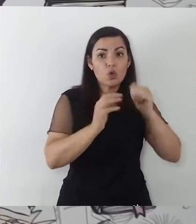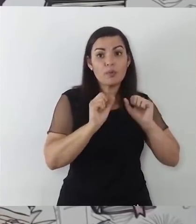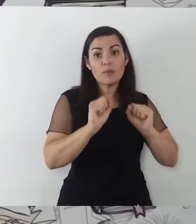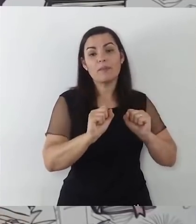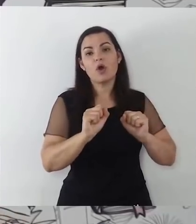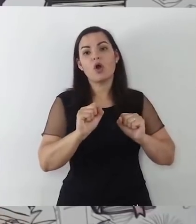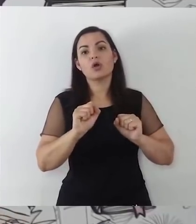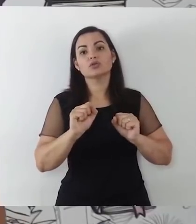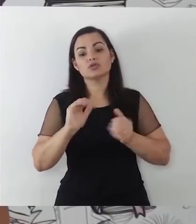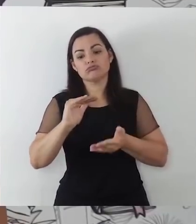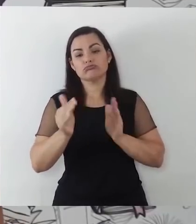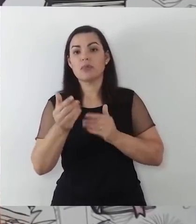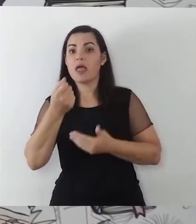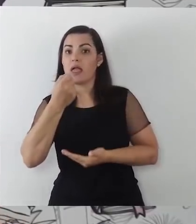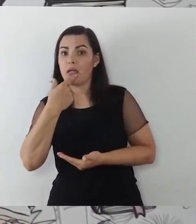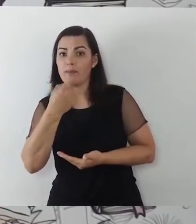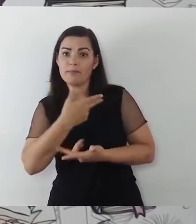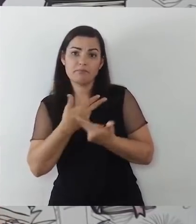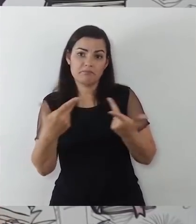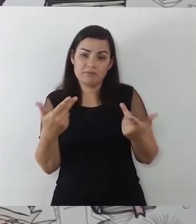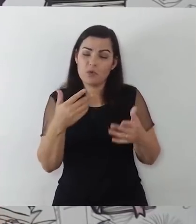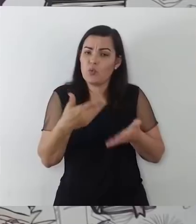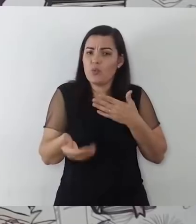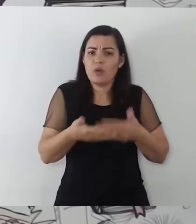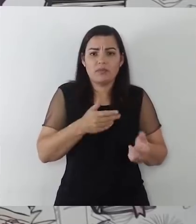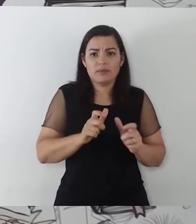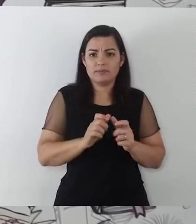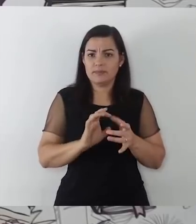2, 3, 4, 5 é um T.